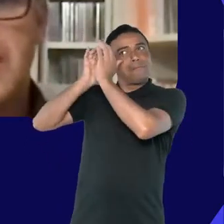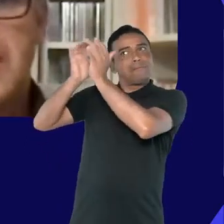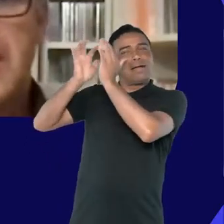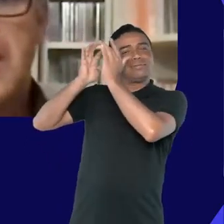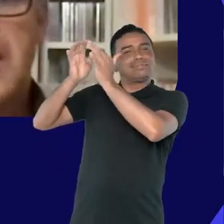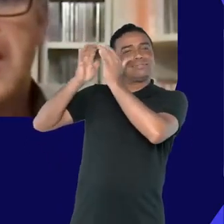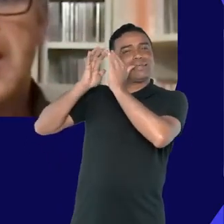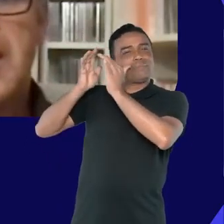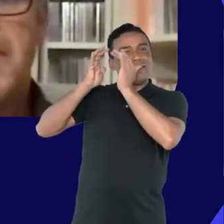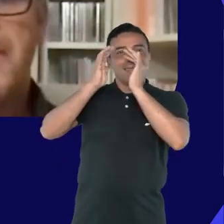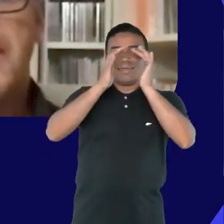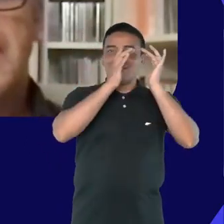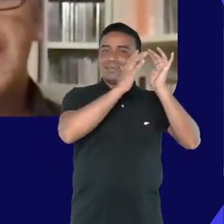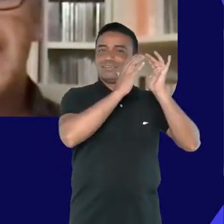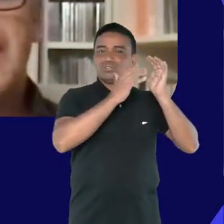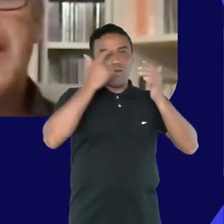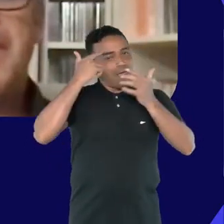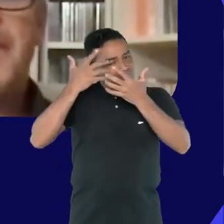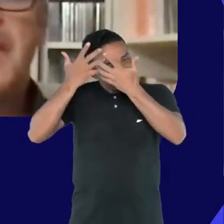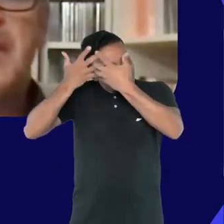reflexão.